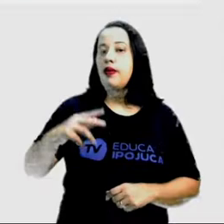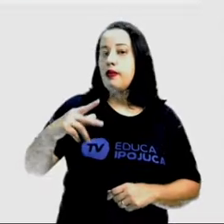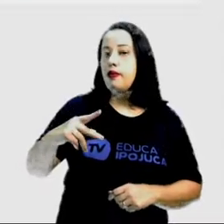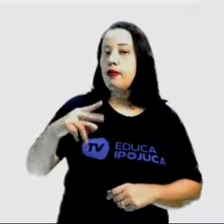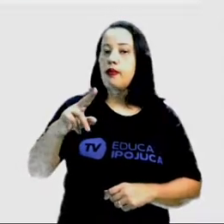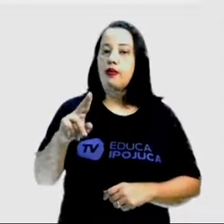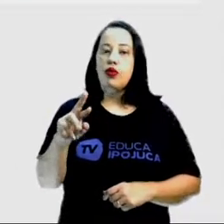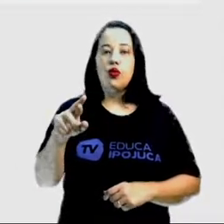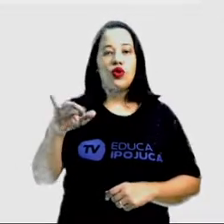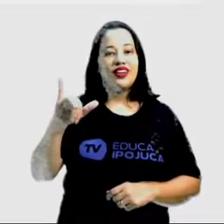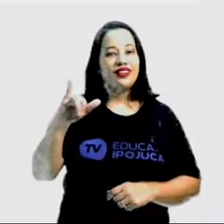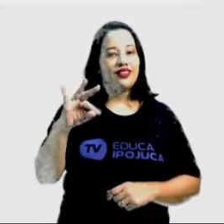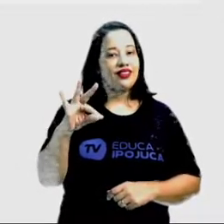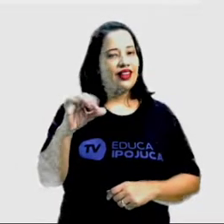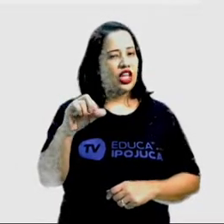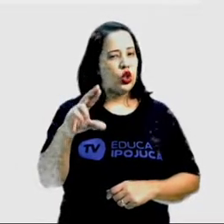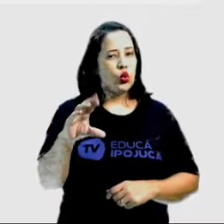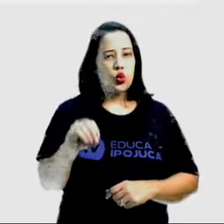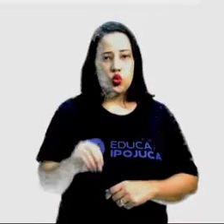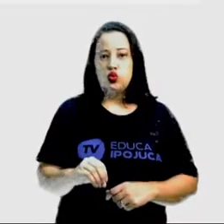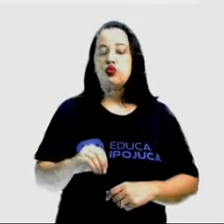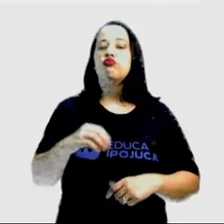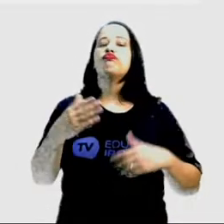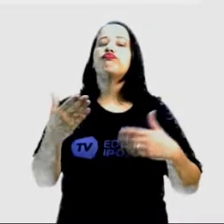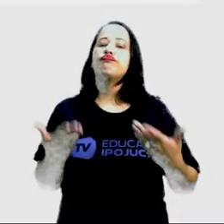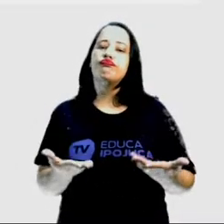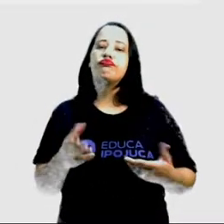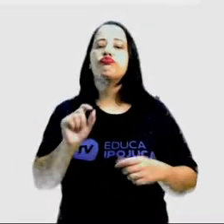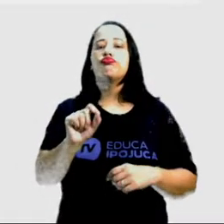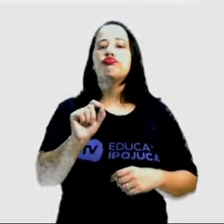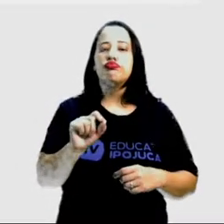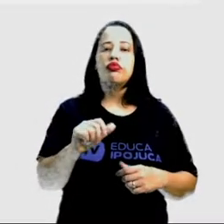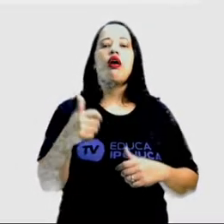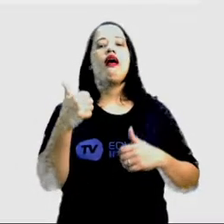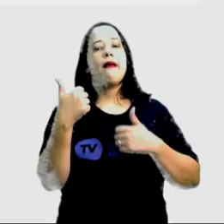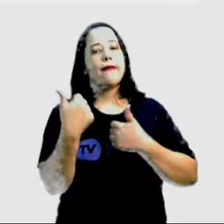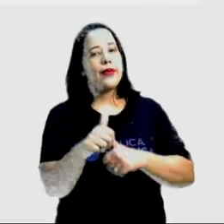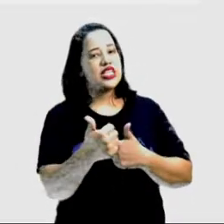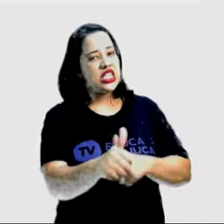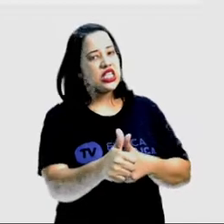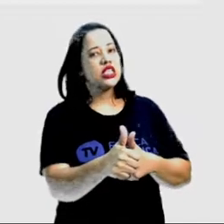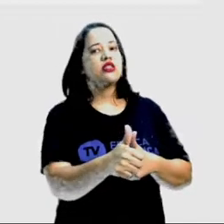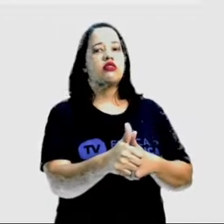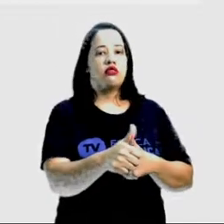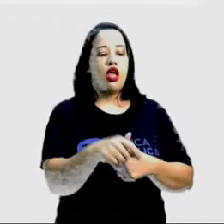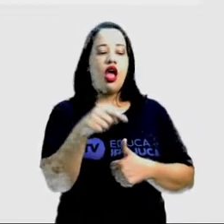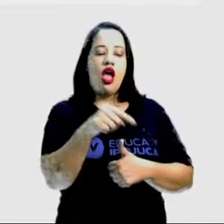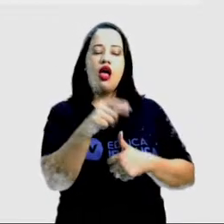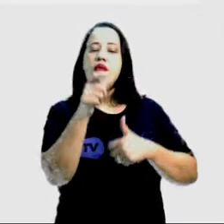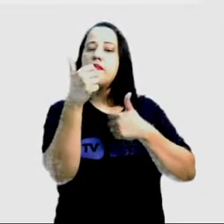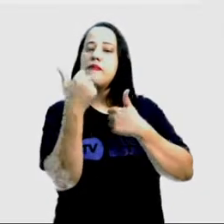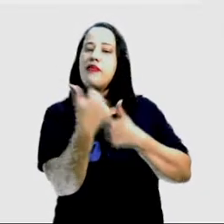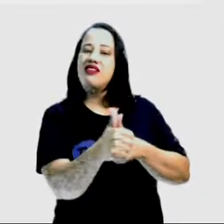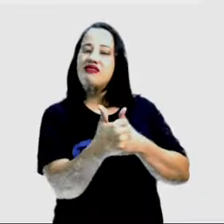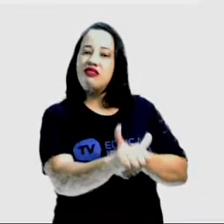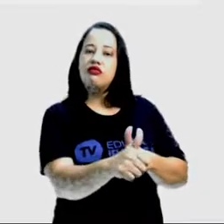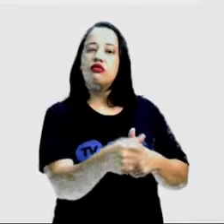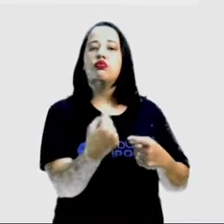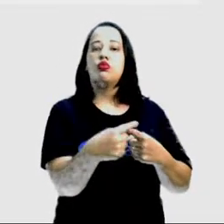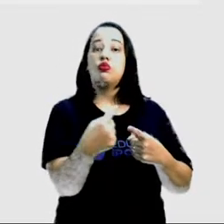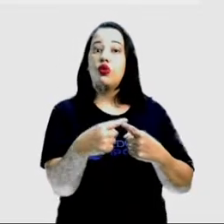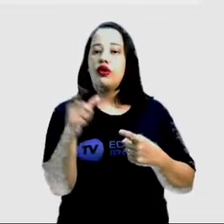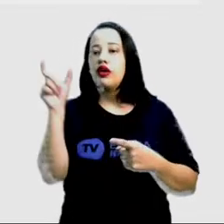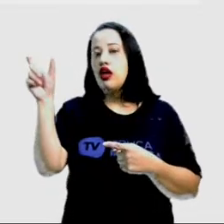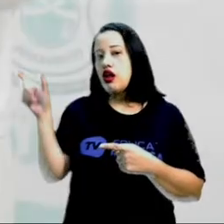né? Esses puritanos, certo? Eles eram perseguidos, pessoas que eram perseguidas na Inglaterra por causa da